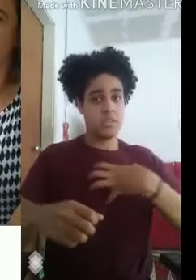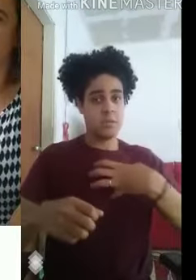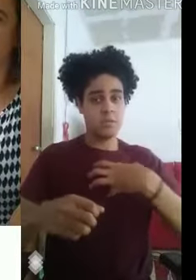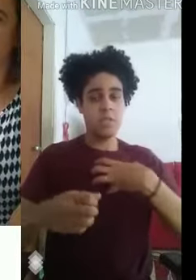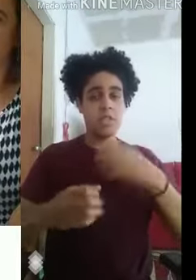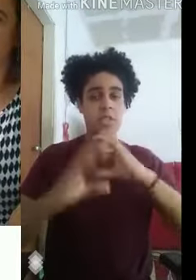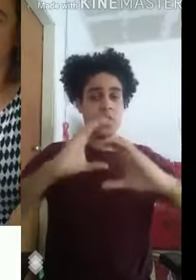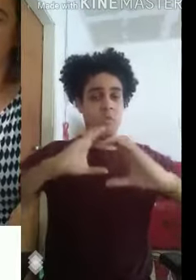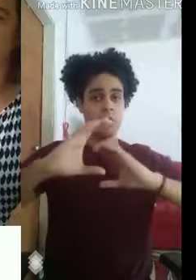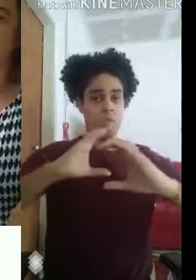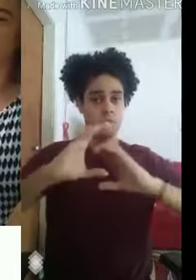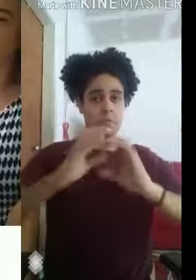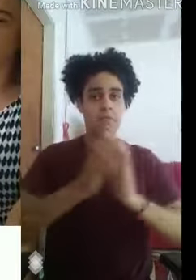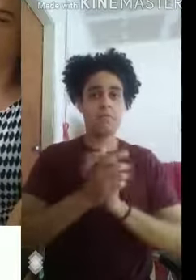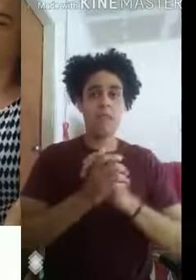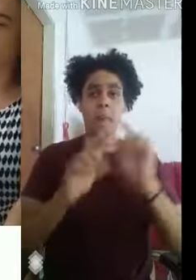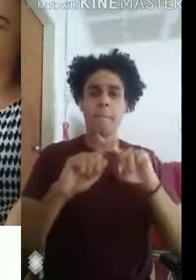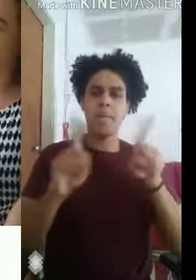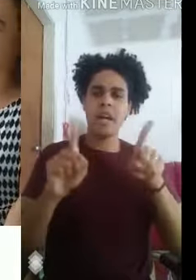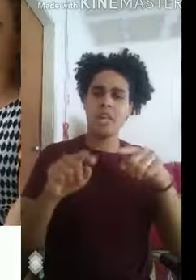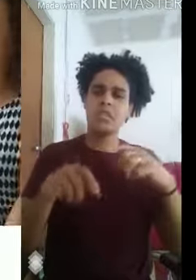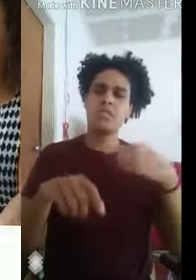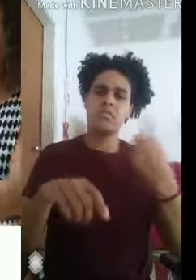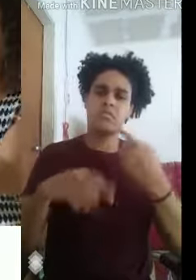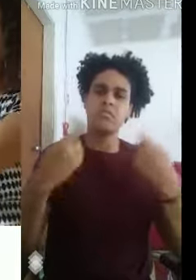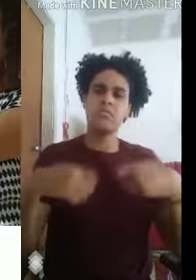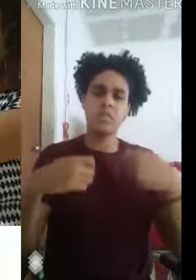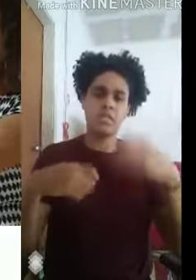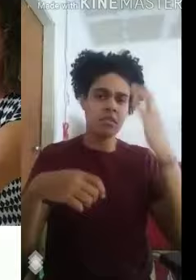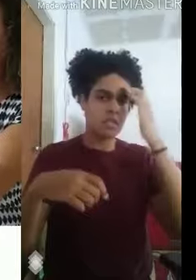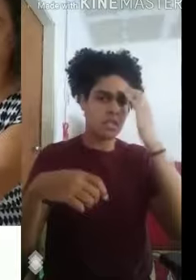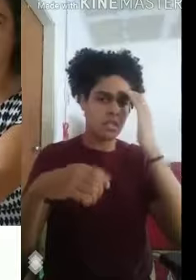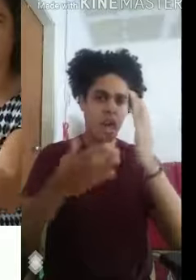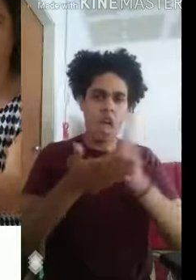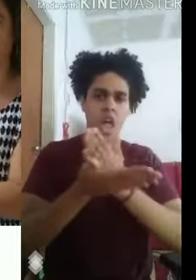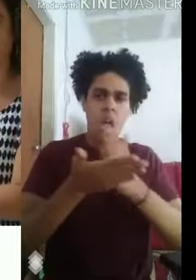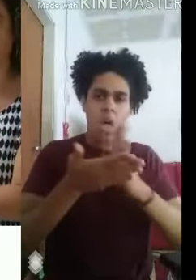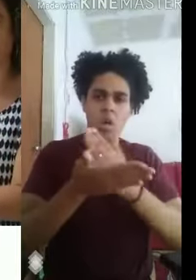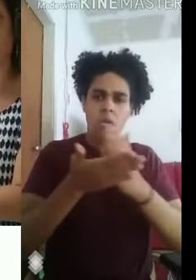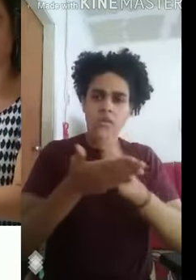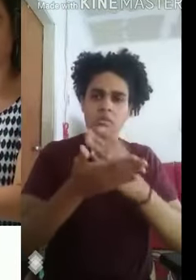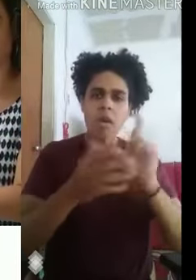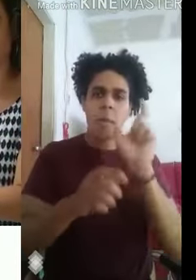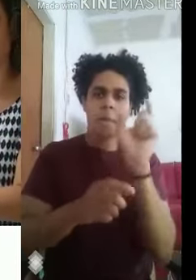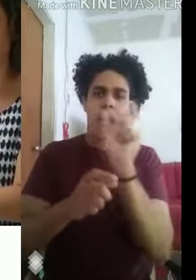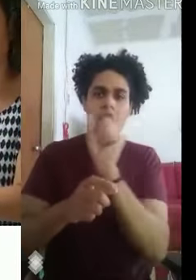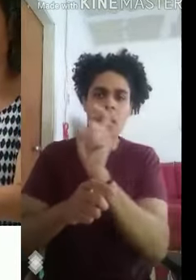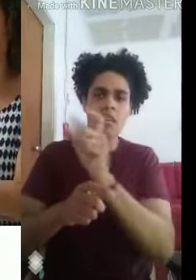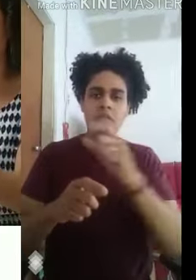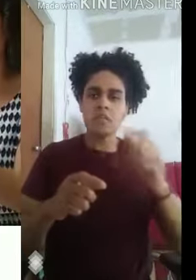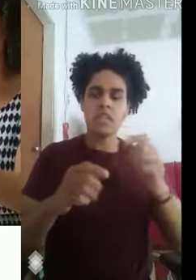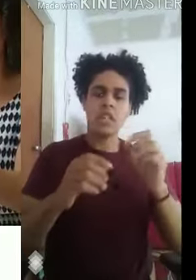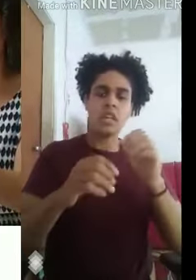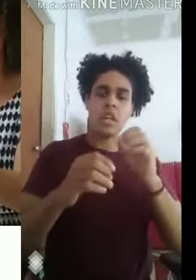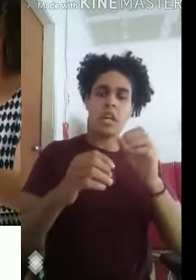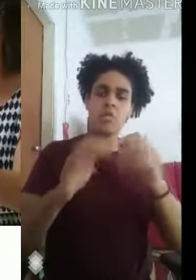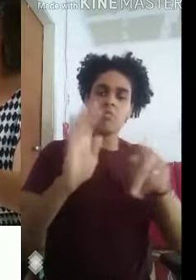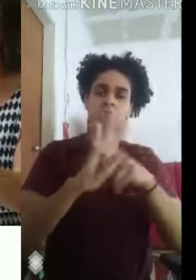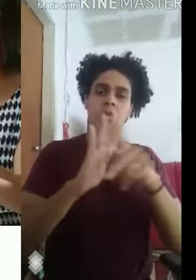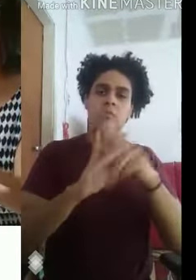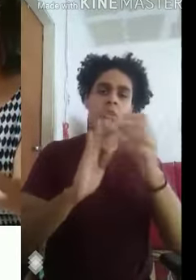comunicação. Mas a gente precisa entender algumas das palavras-chave presentes nessa definição